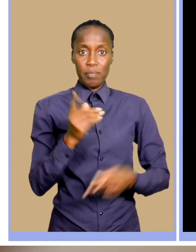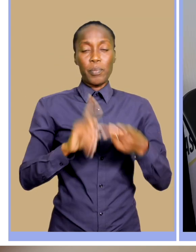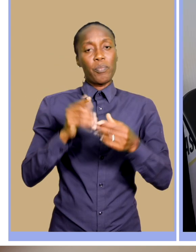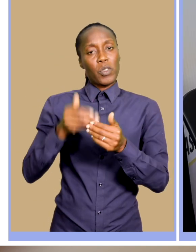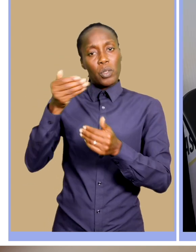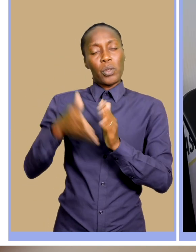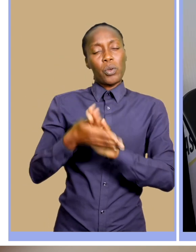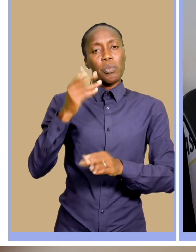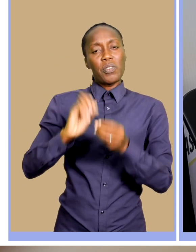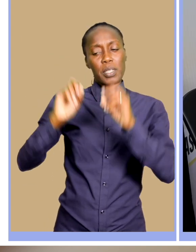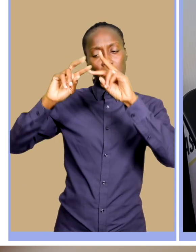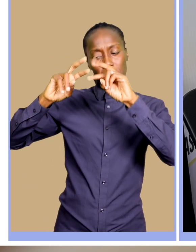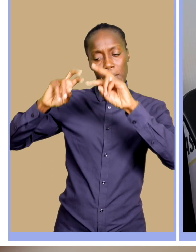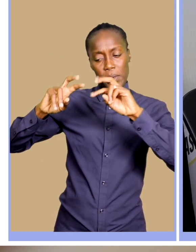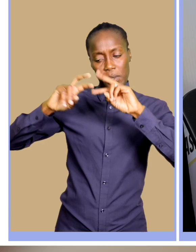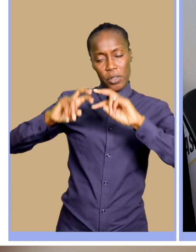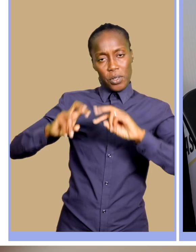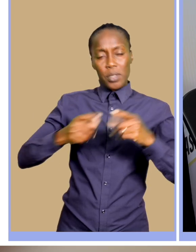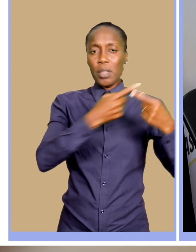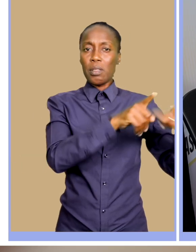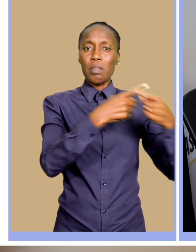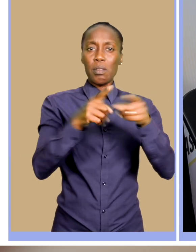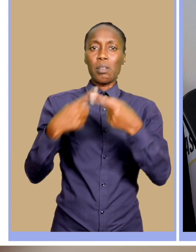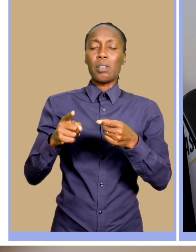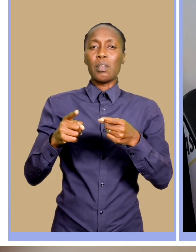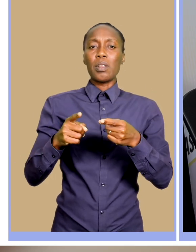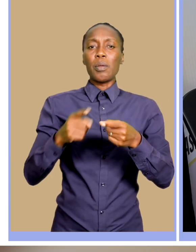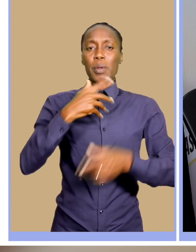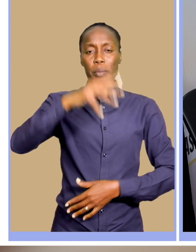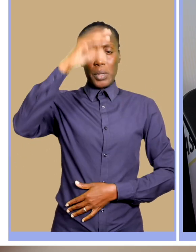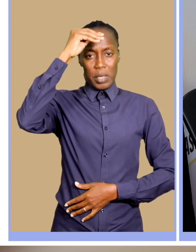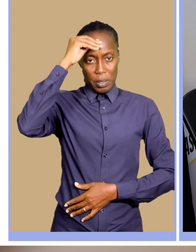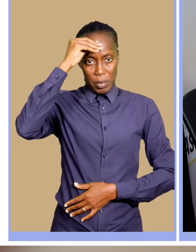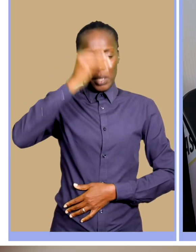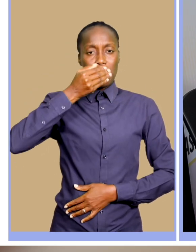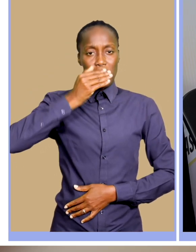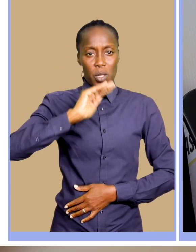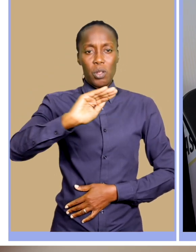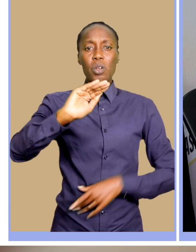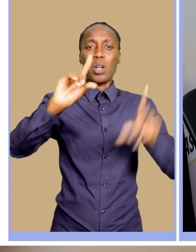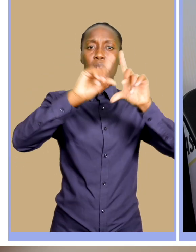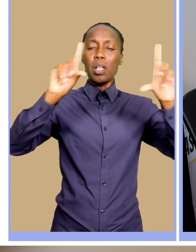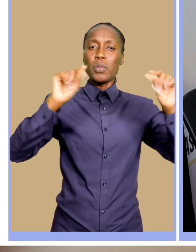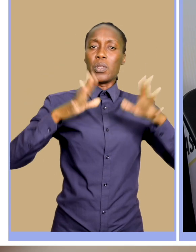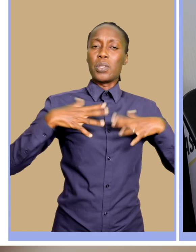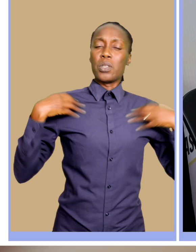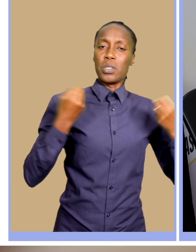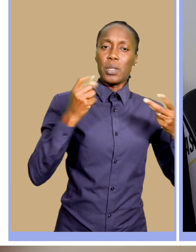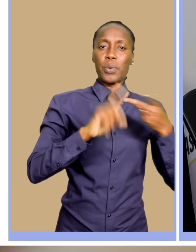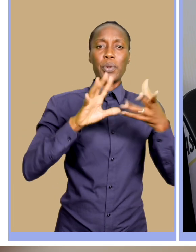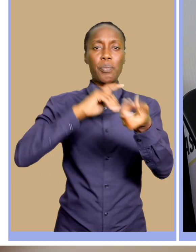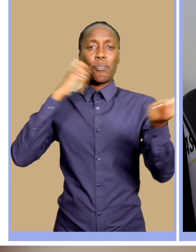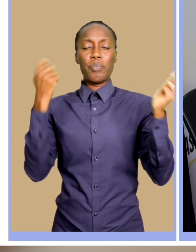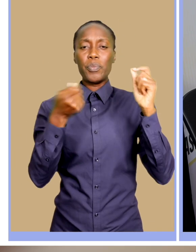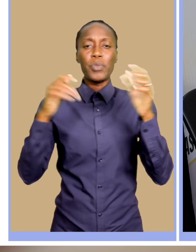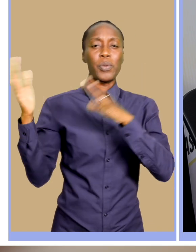esta relação entre clima e saúde, várias atividades mesmo de observação e vigilância na componente de saúde,